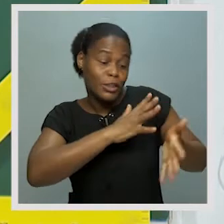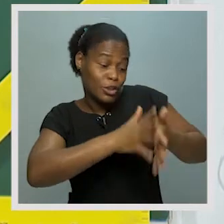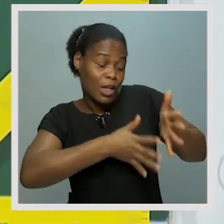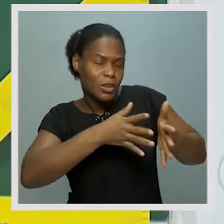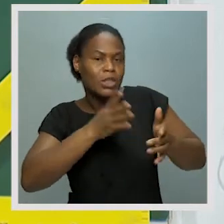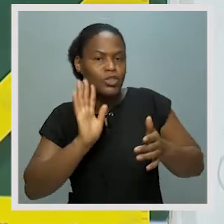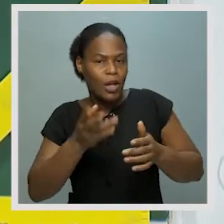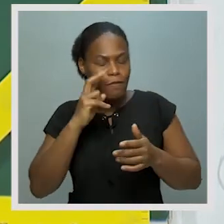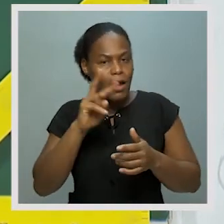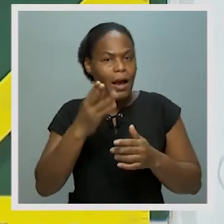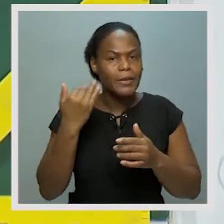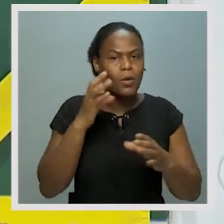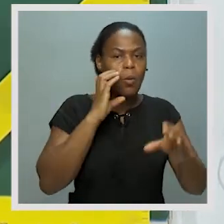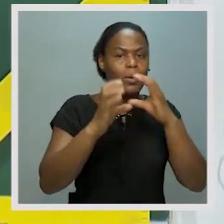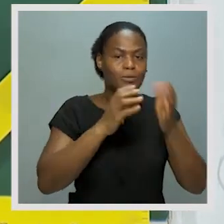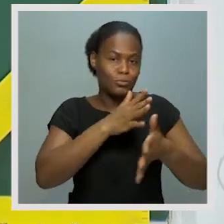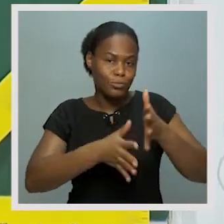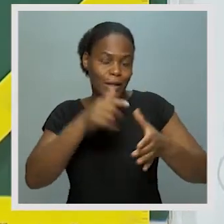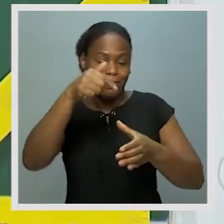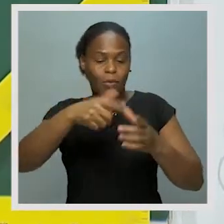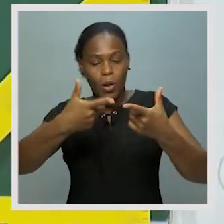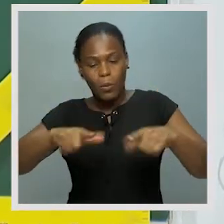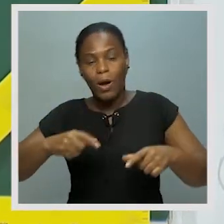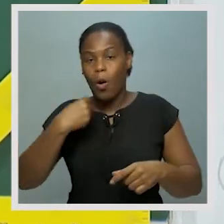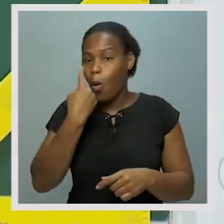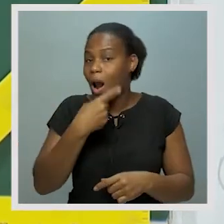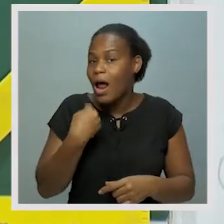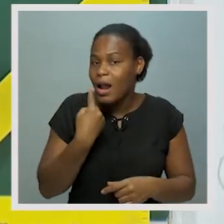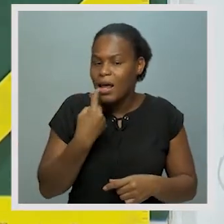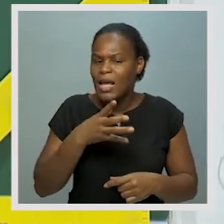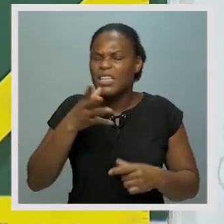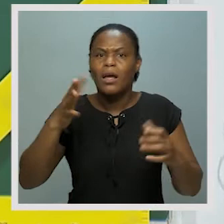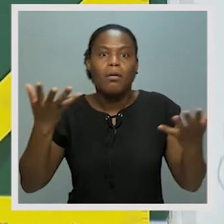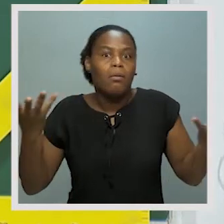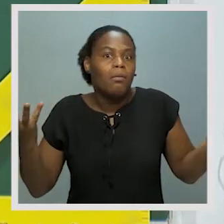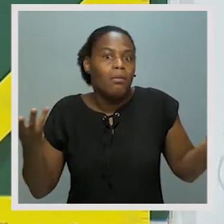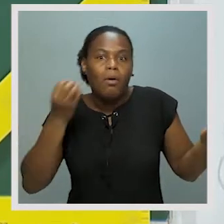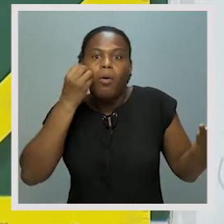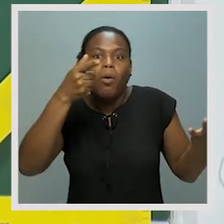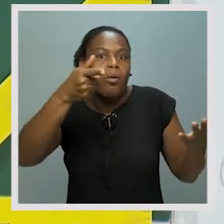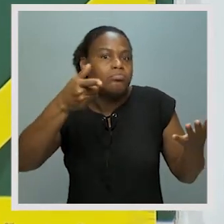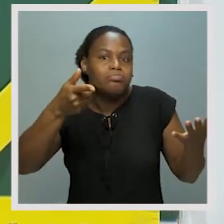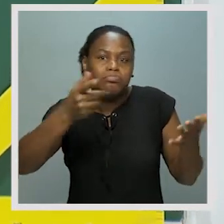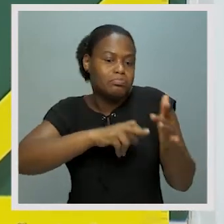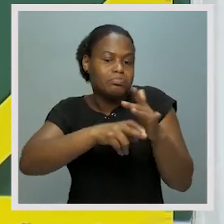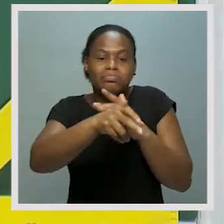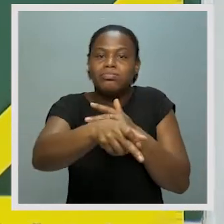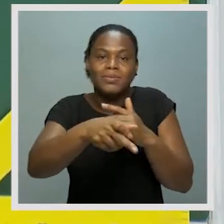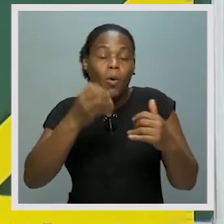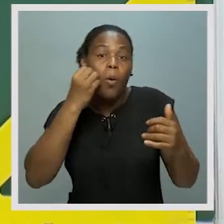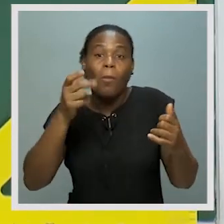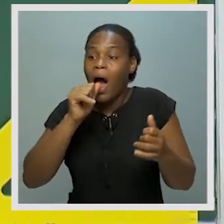Lembrem-se, comunicação gestual dentro da linguagem oral. E ele então fez assim: mas como foi que você conseguiu